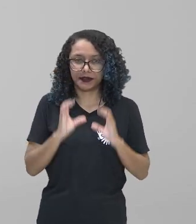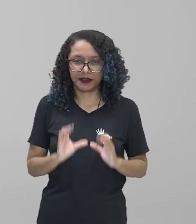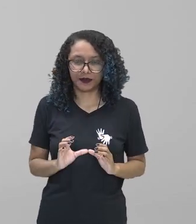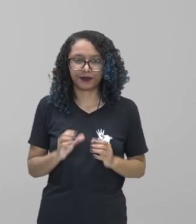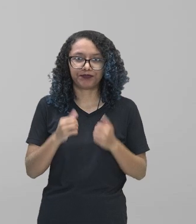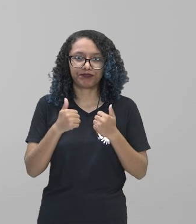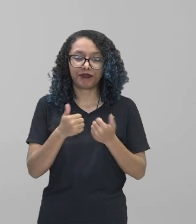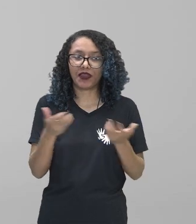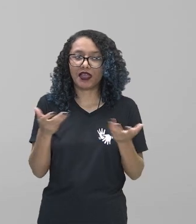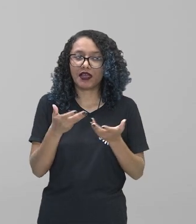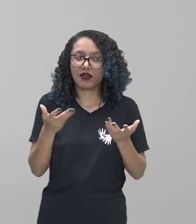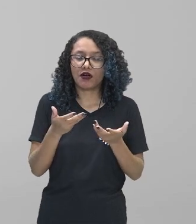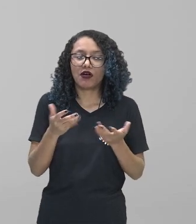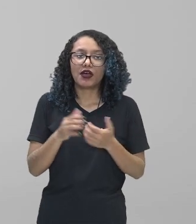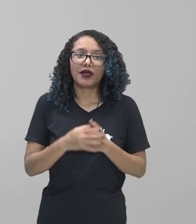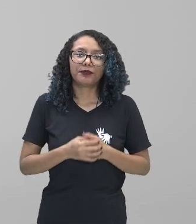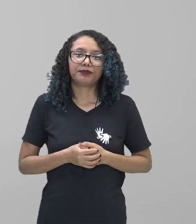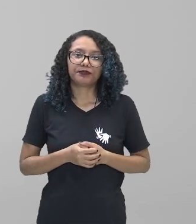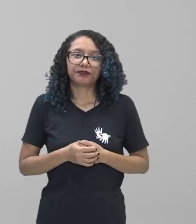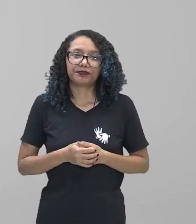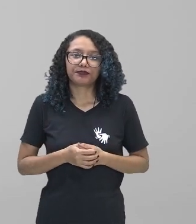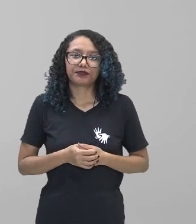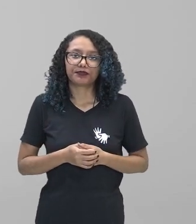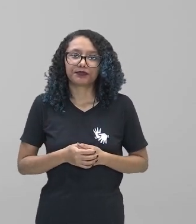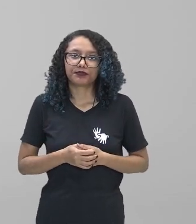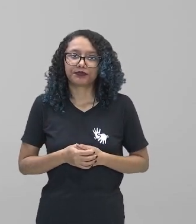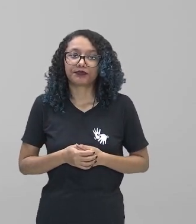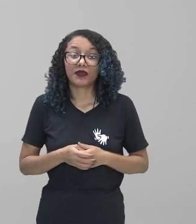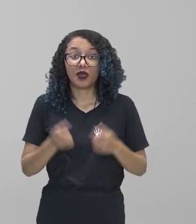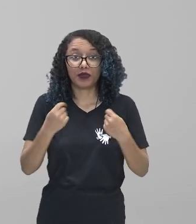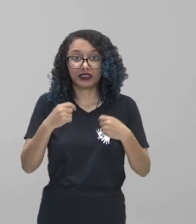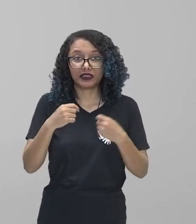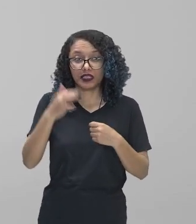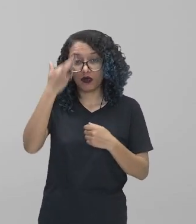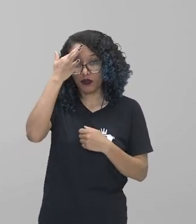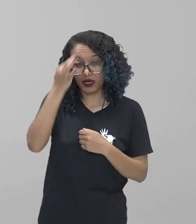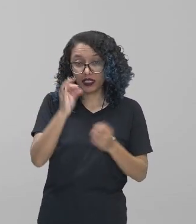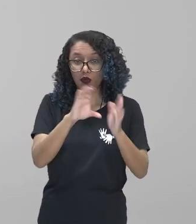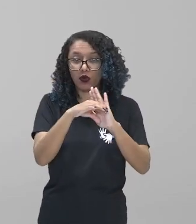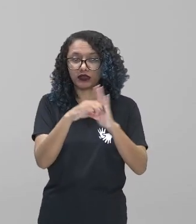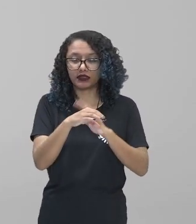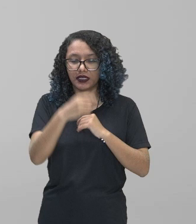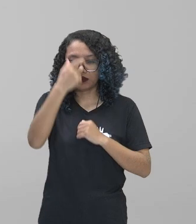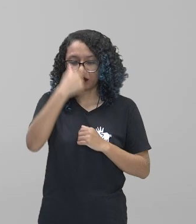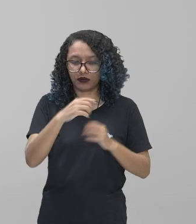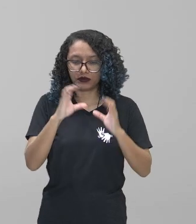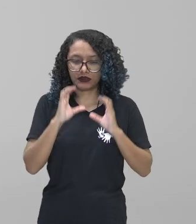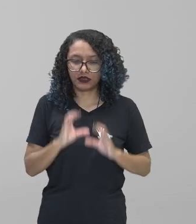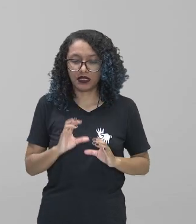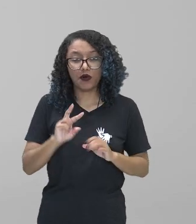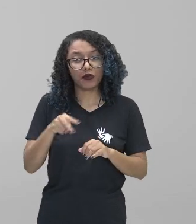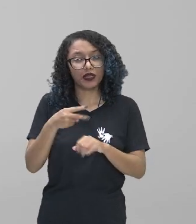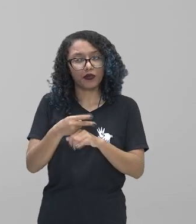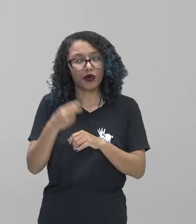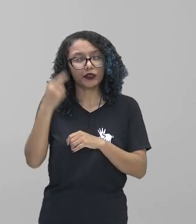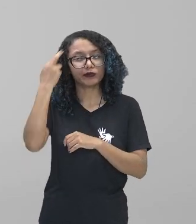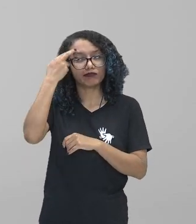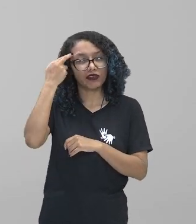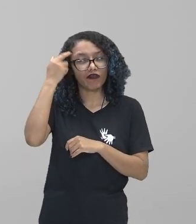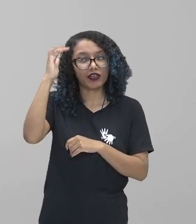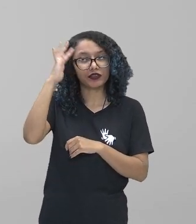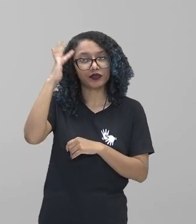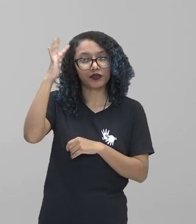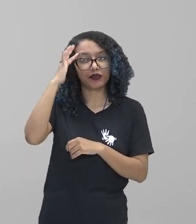vamos partir da ideia do que é ser cidadão e aí a gente vai, então, trabalhando, pensando, refletindo sobre